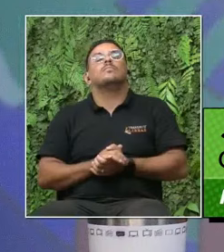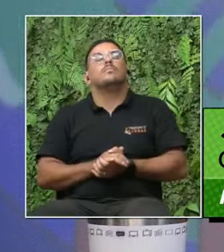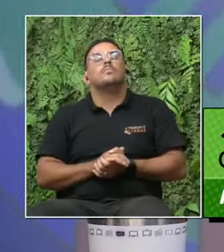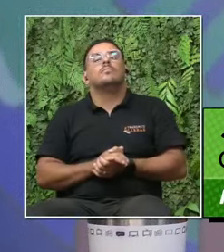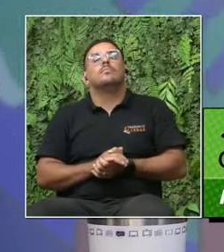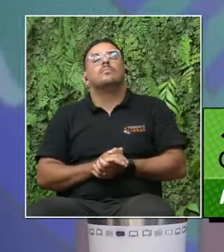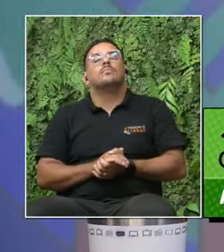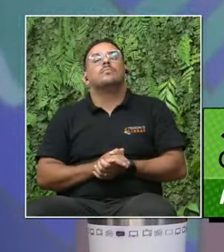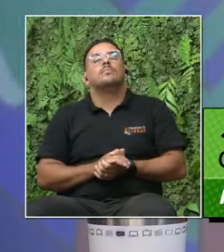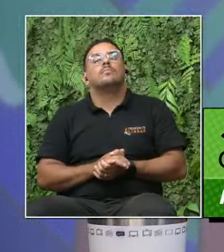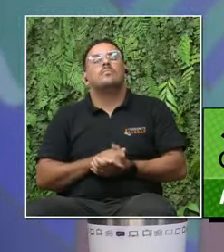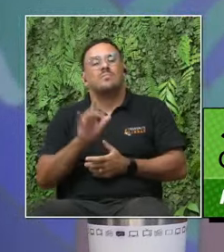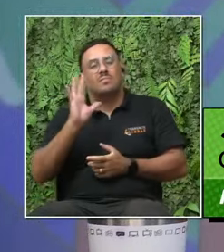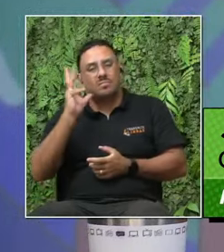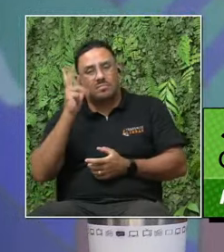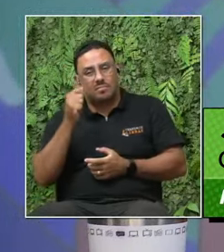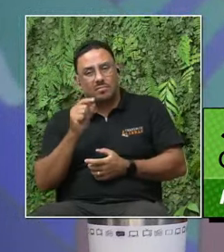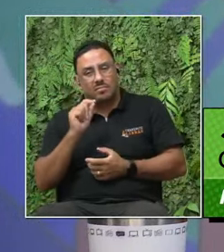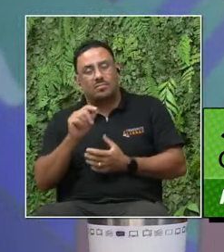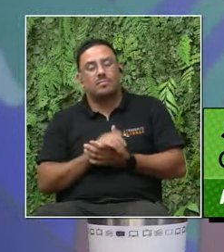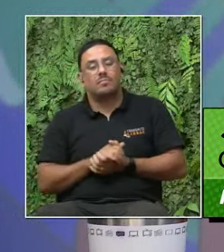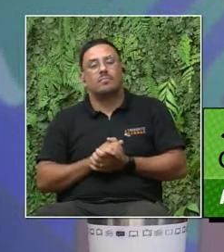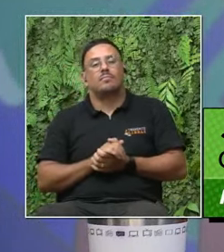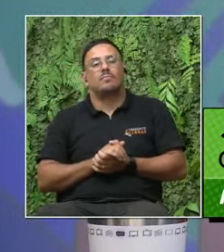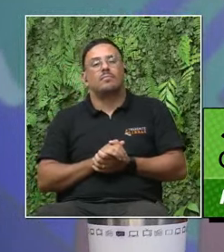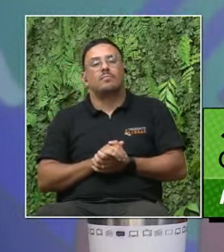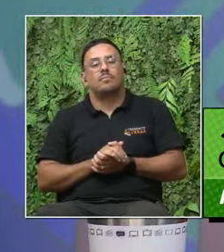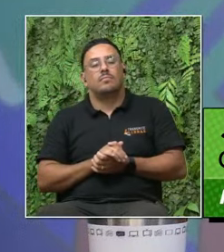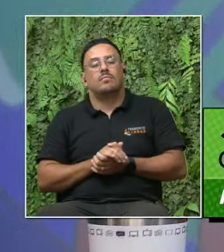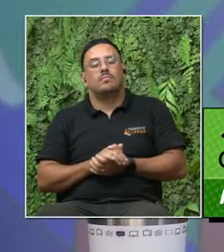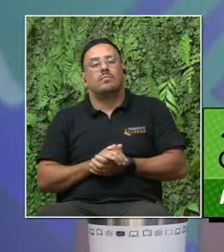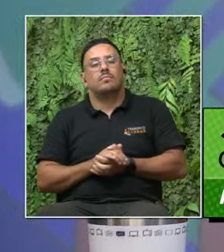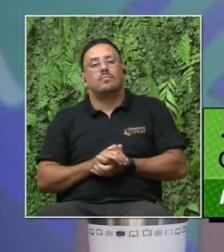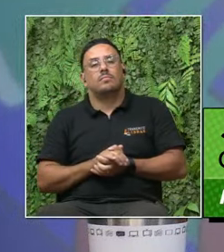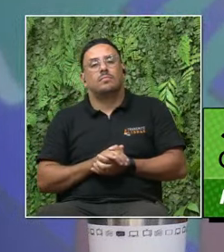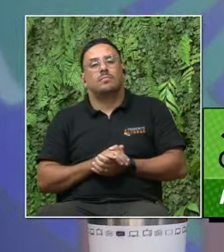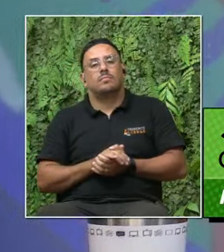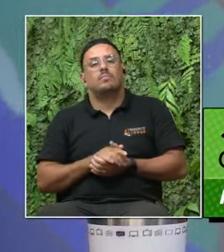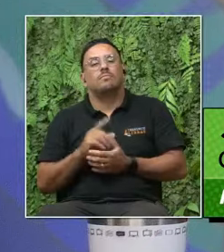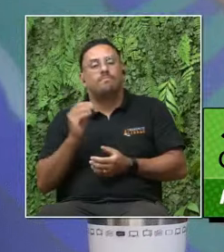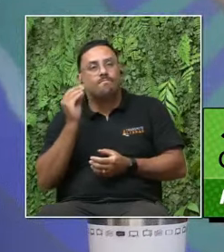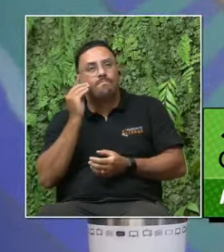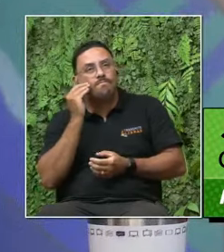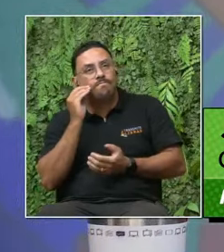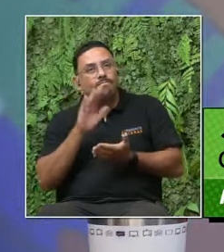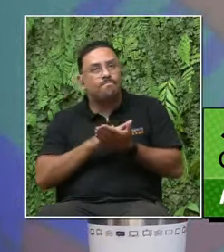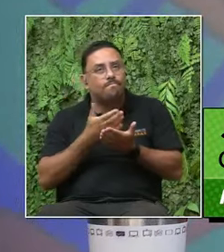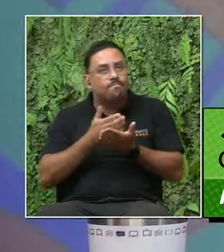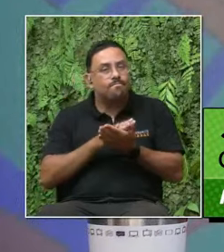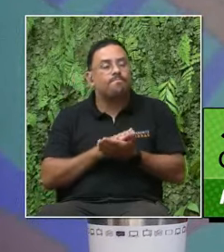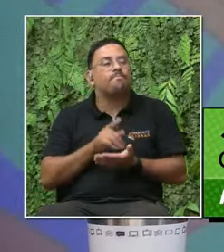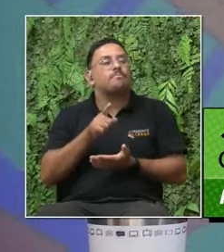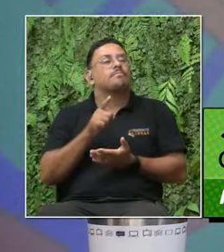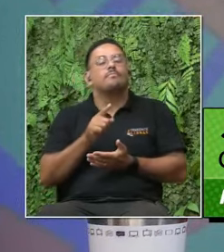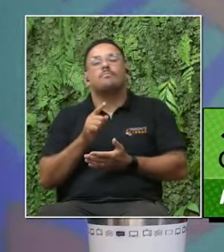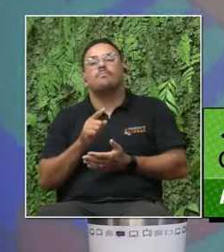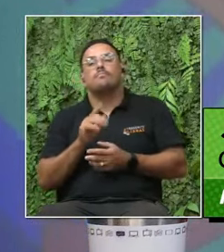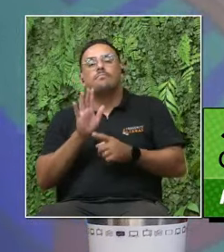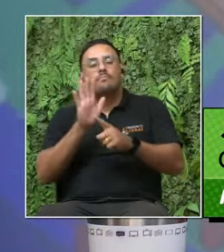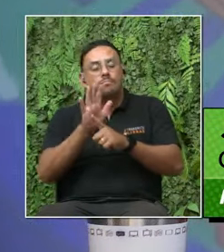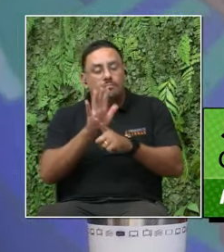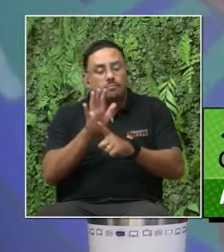eh você acha que foi é mais maluc deixa eu tentar traduzir isso foi